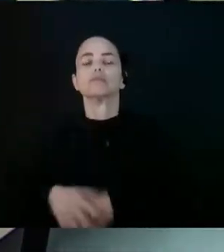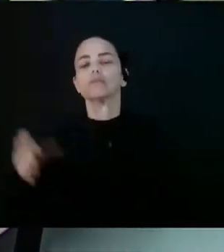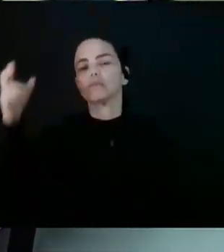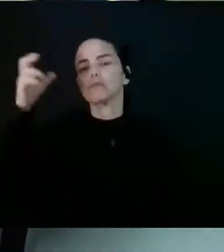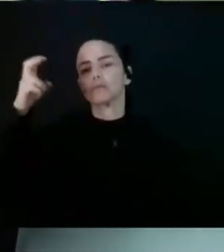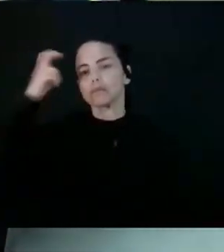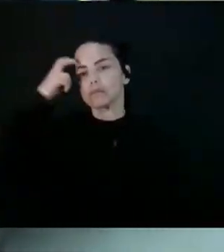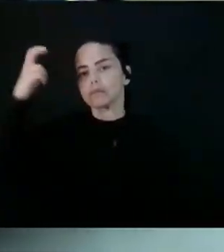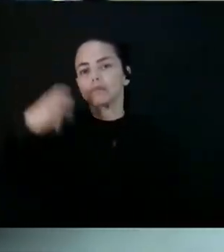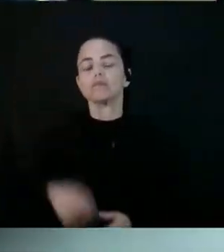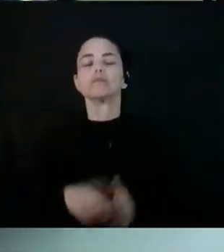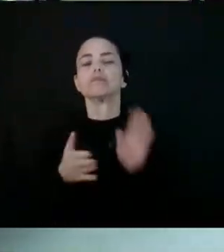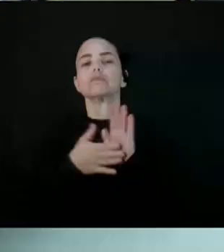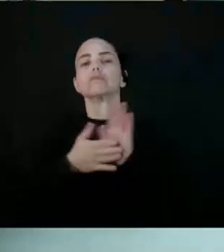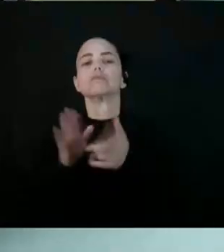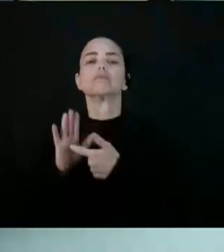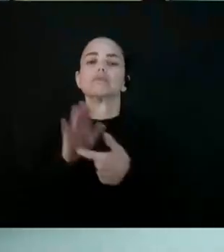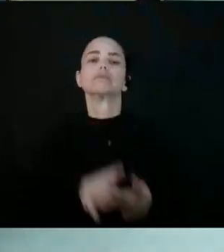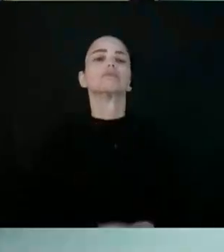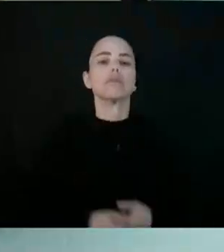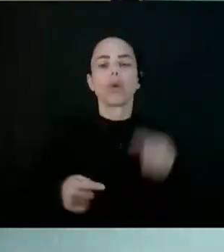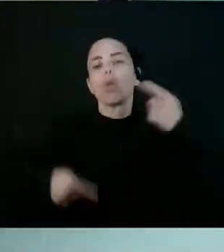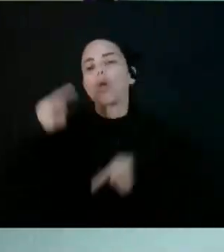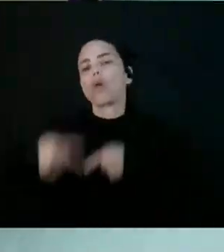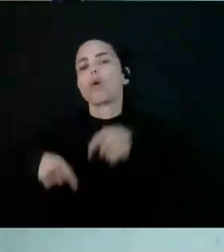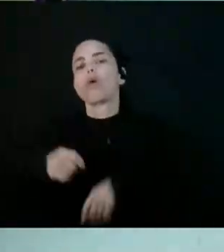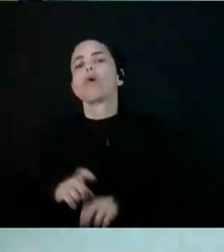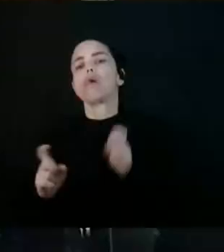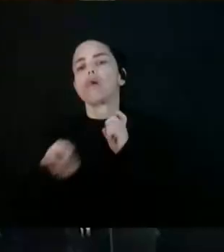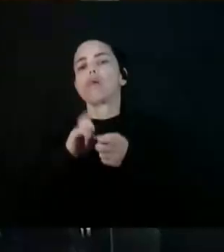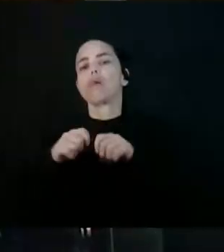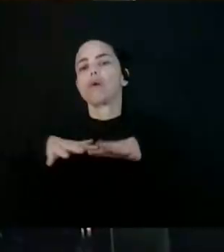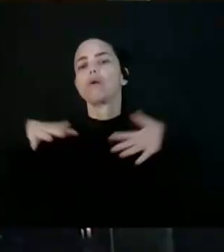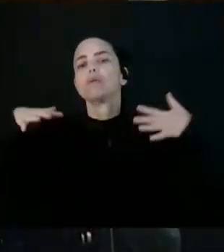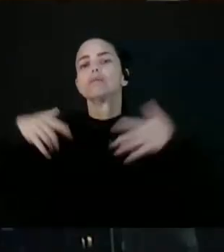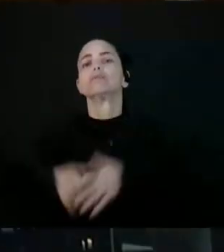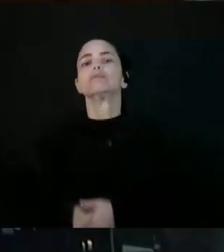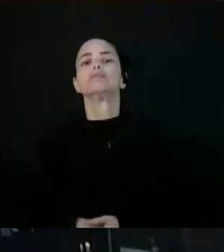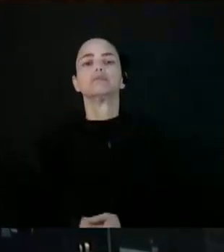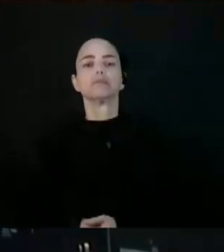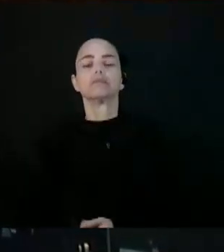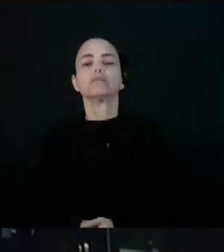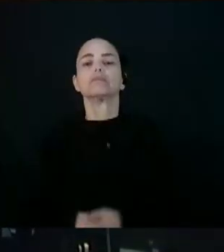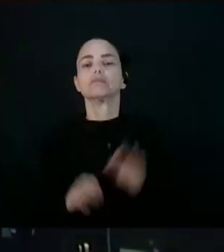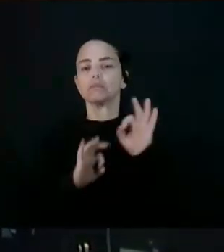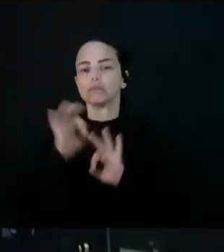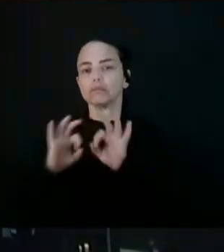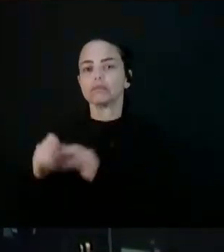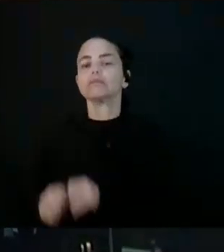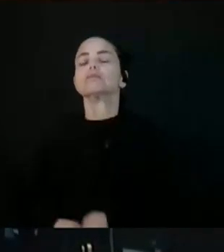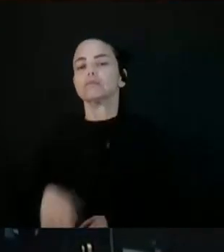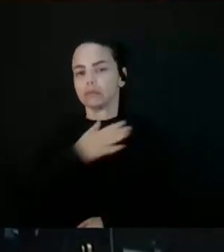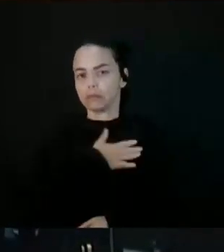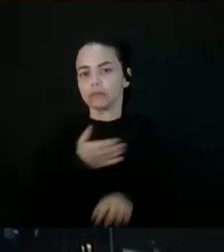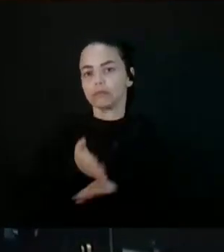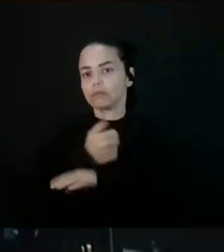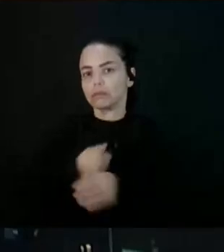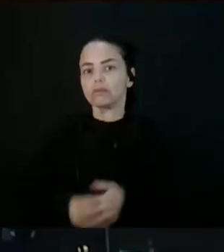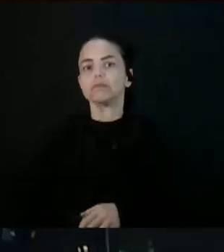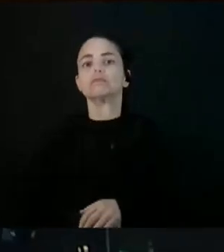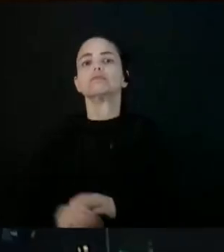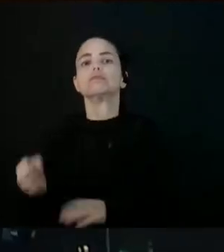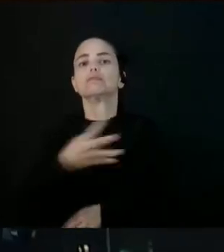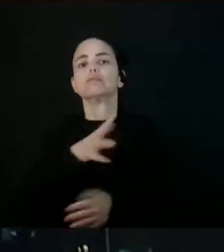serão apresentadas e discutidas em reuniões plenárias simuladas. Nós estamos bem antes desse novo modelo